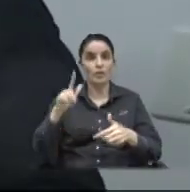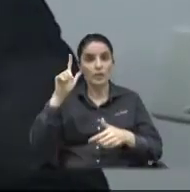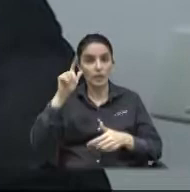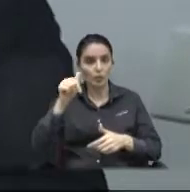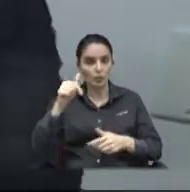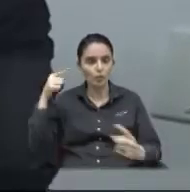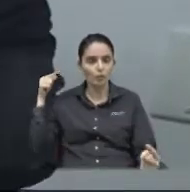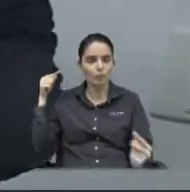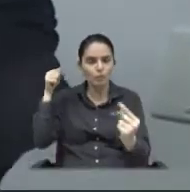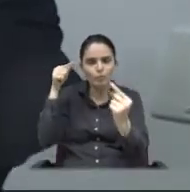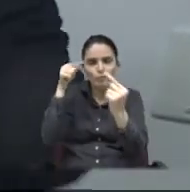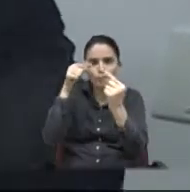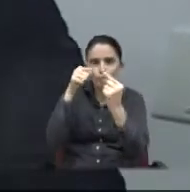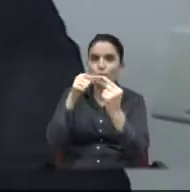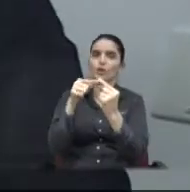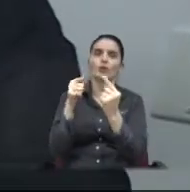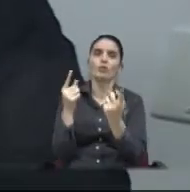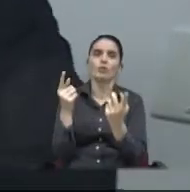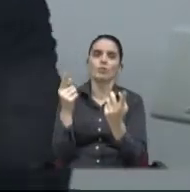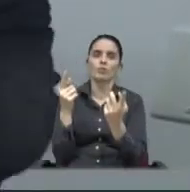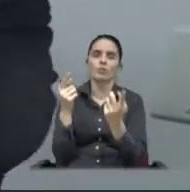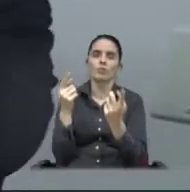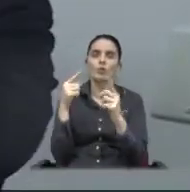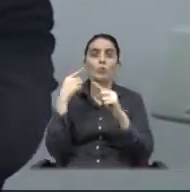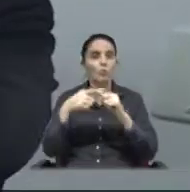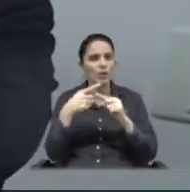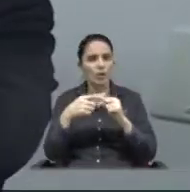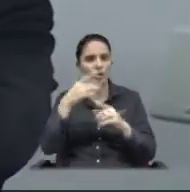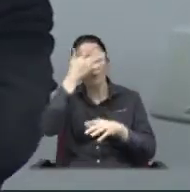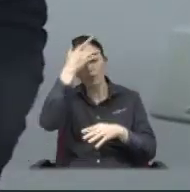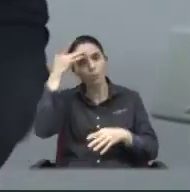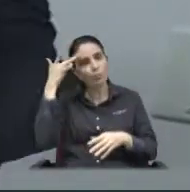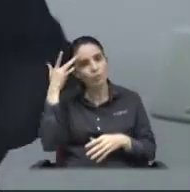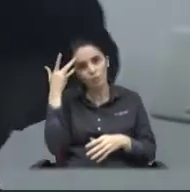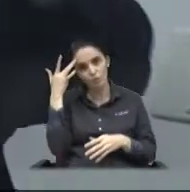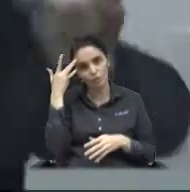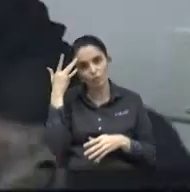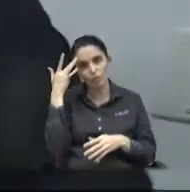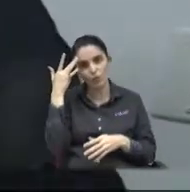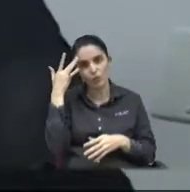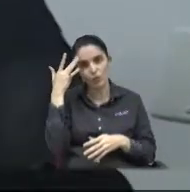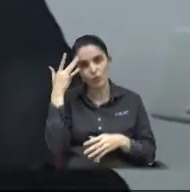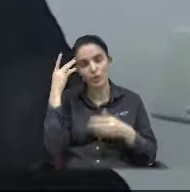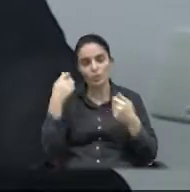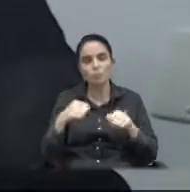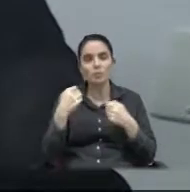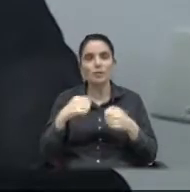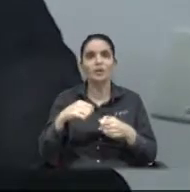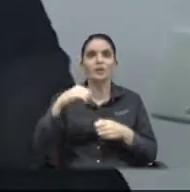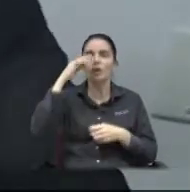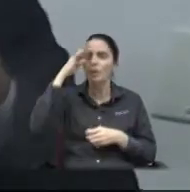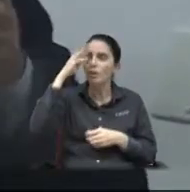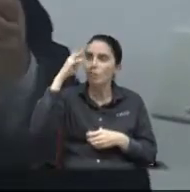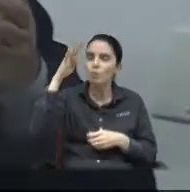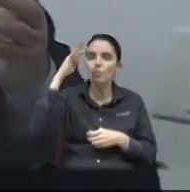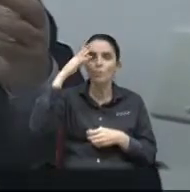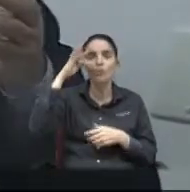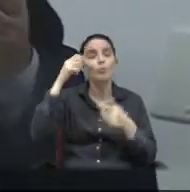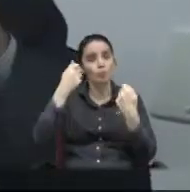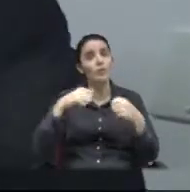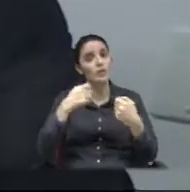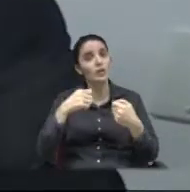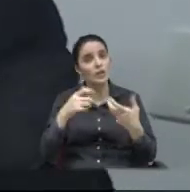porque as pessoas que não sonham elas nunca vão chegar a lugar nenhum cada um tem um